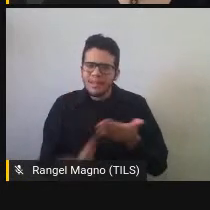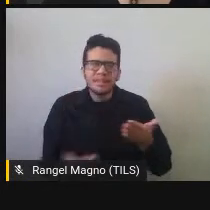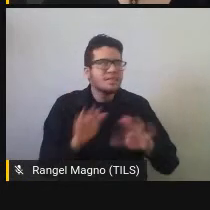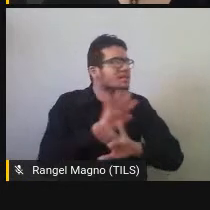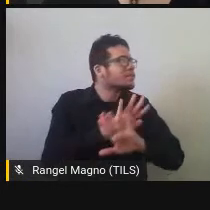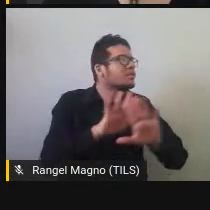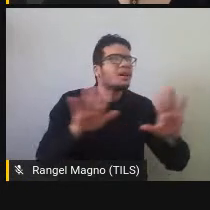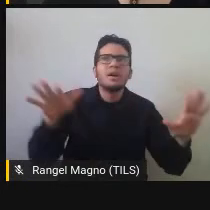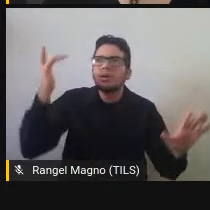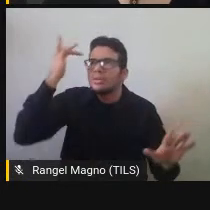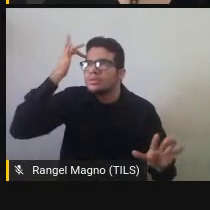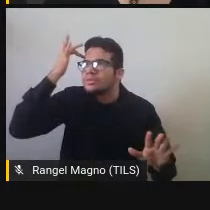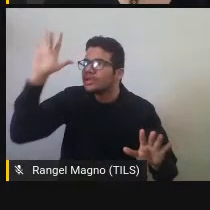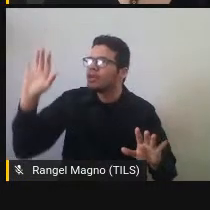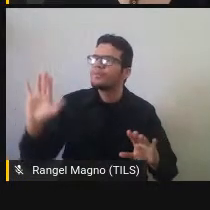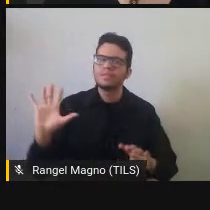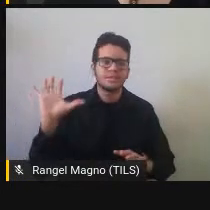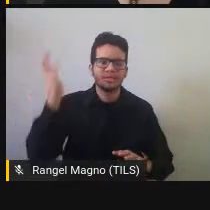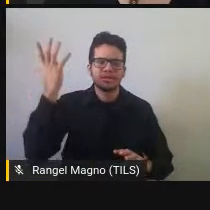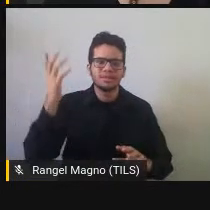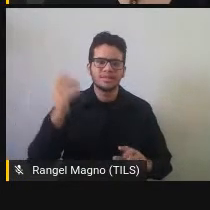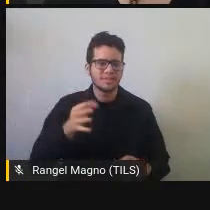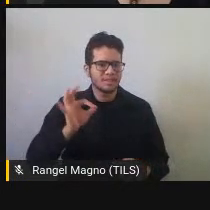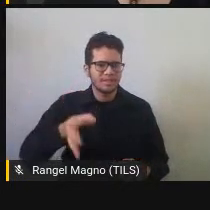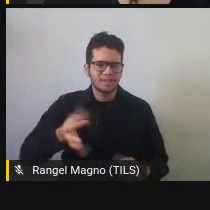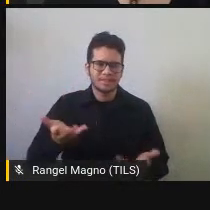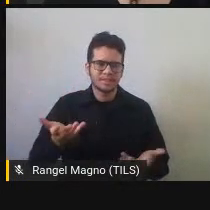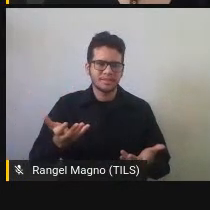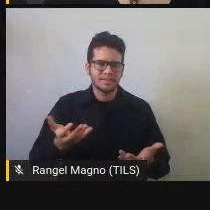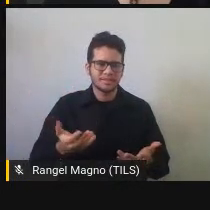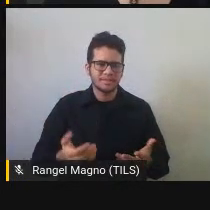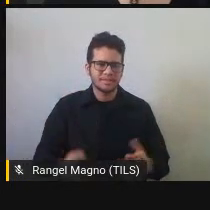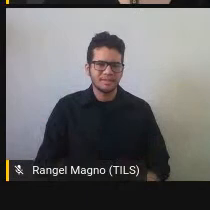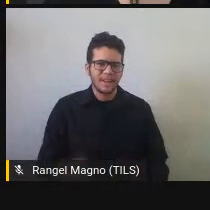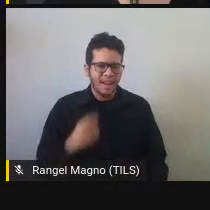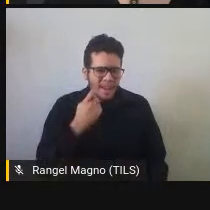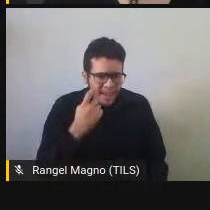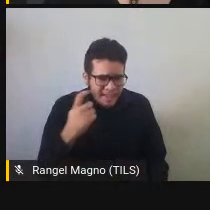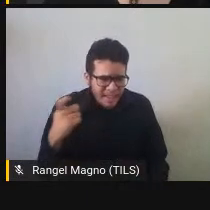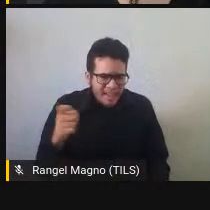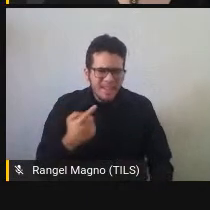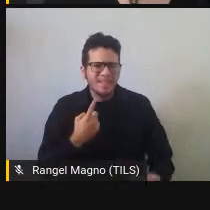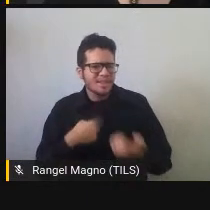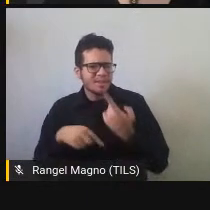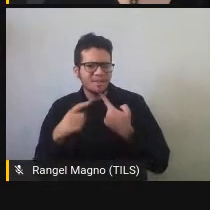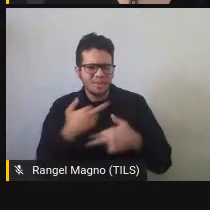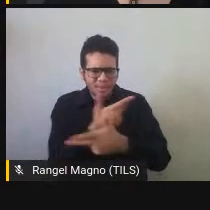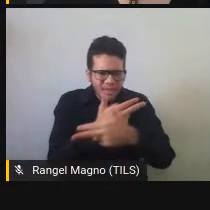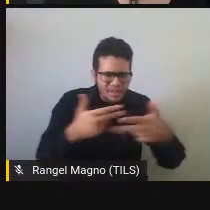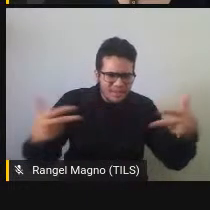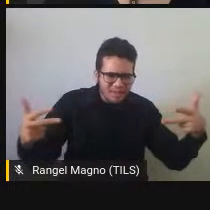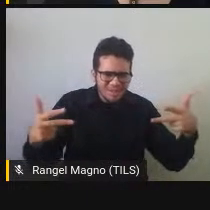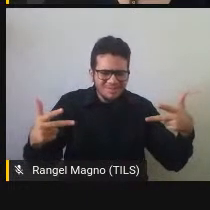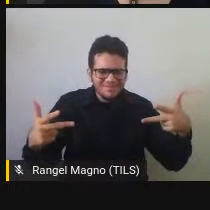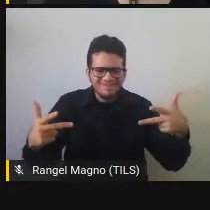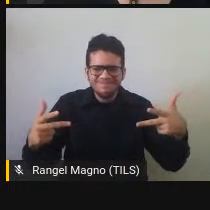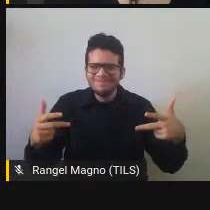entretanto o período de tédio no qual nada lhe interessava construiu um vazio